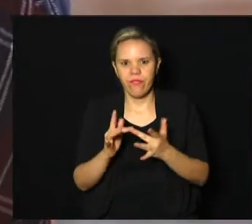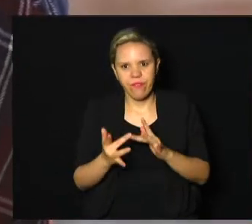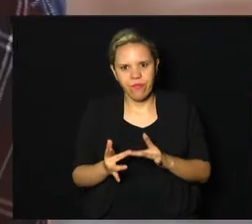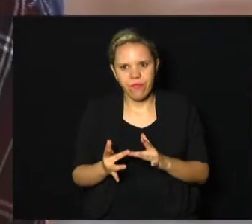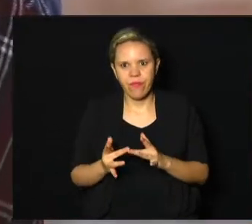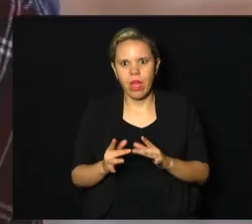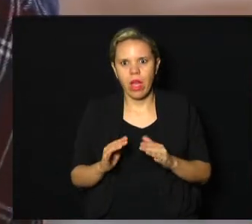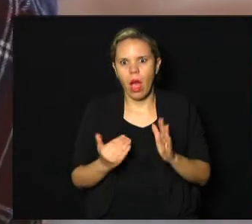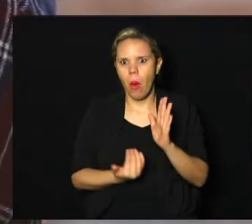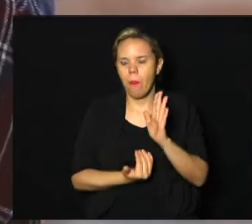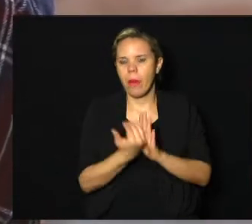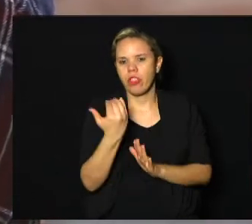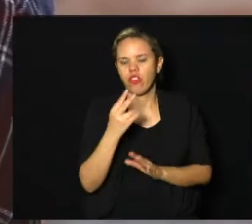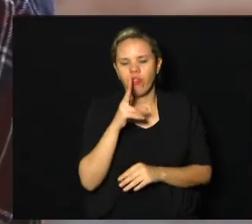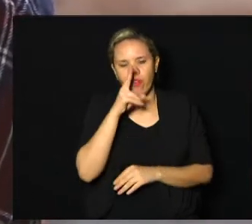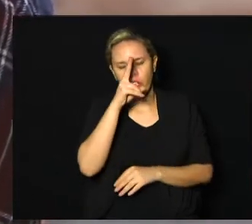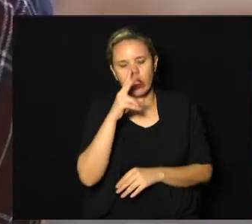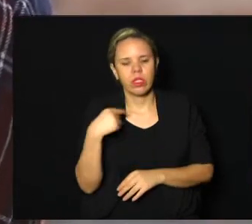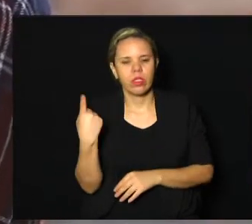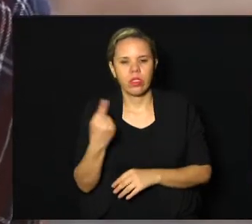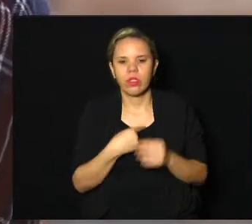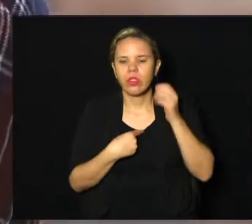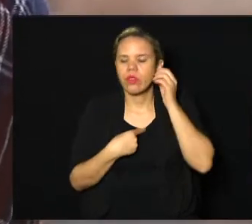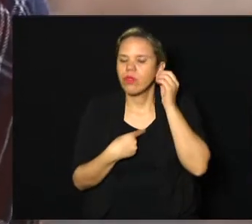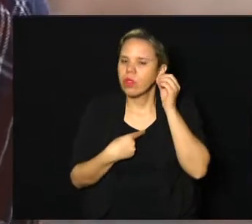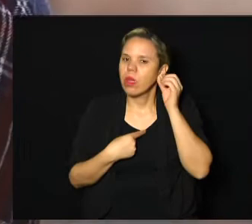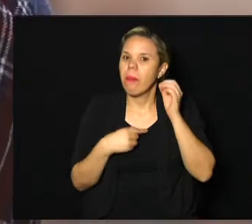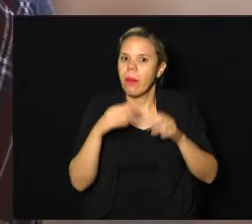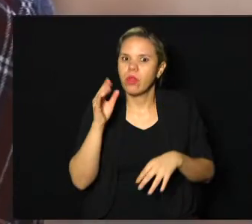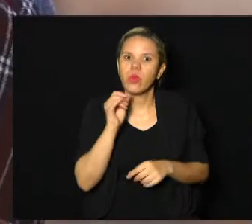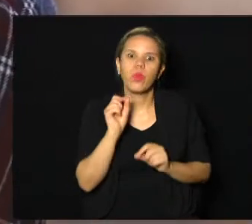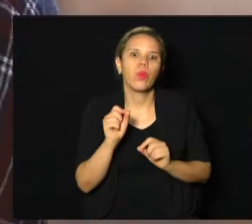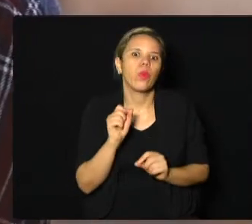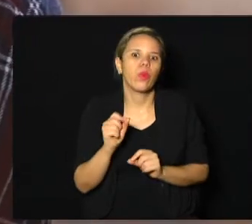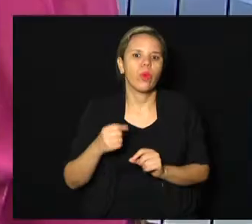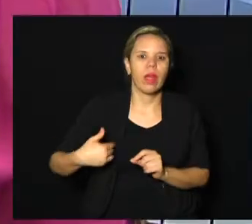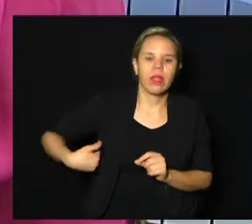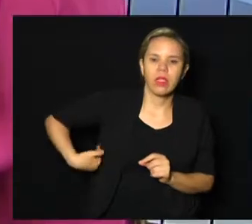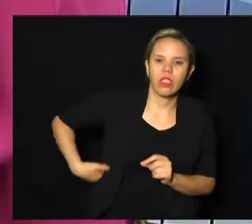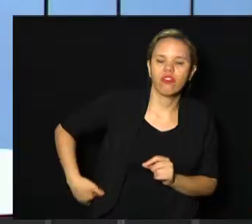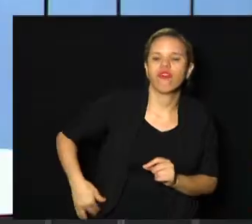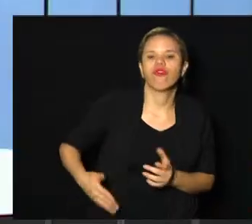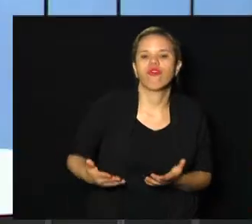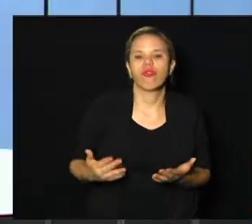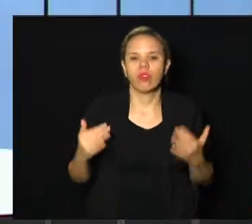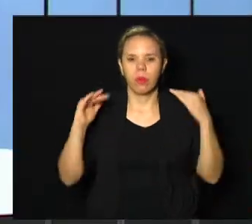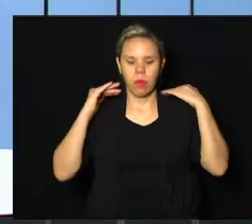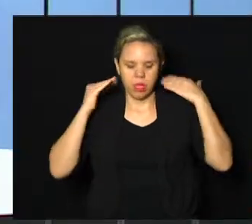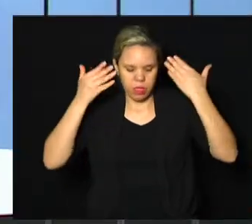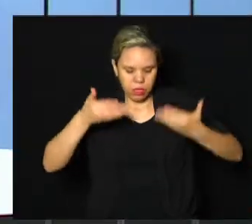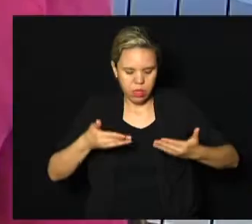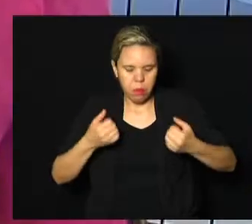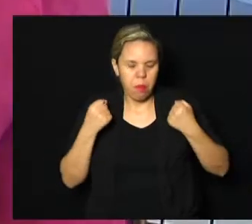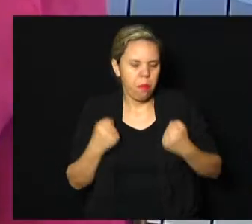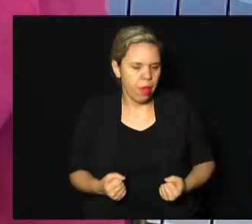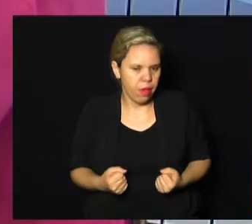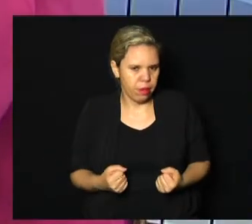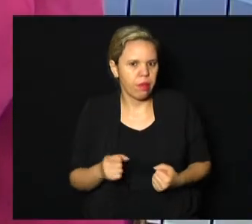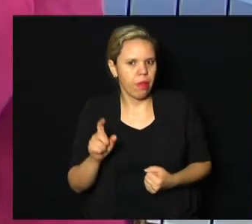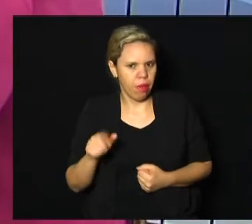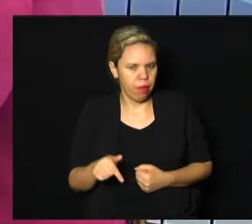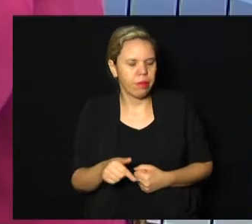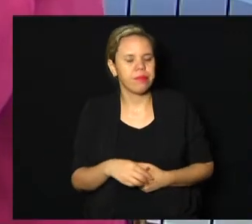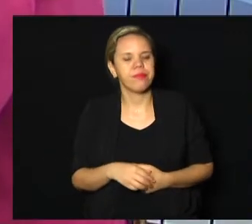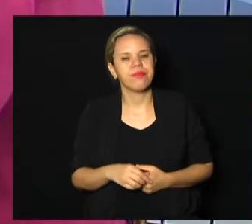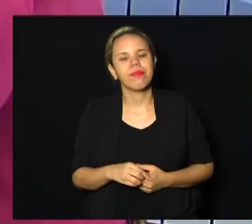60 Fica graus mais, de... para a gente simplificar, fica mais pesado, então, né, essa região. Assim, a gente joga mais peso. Exato.